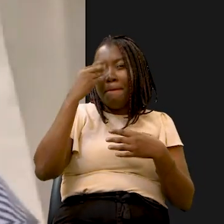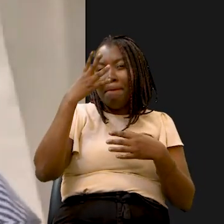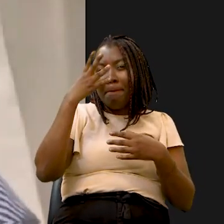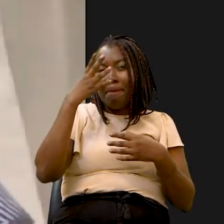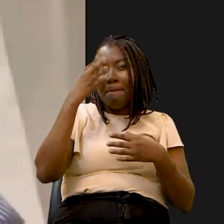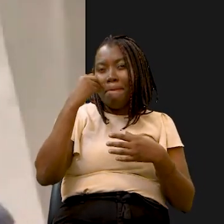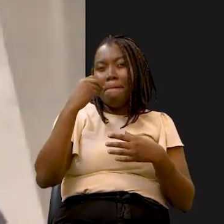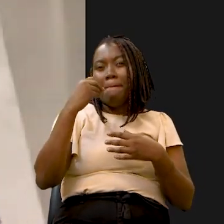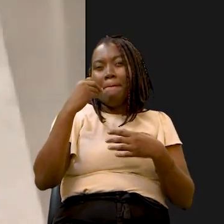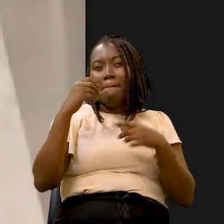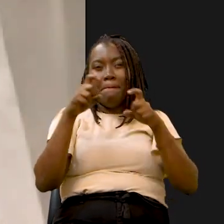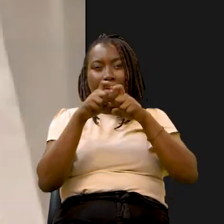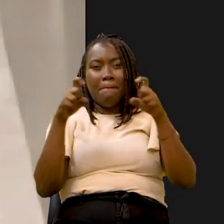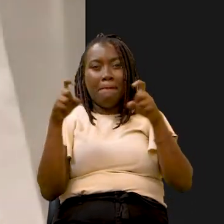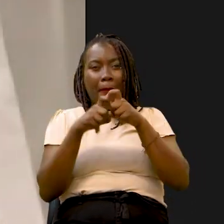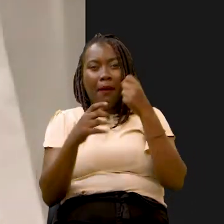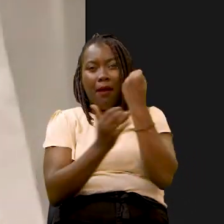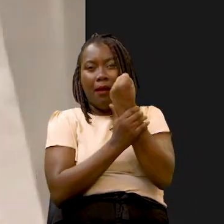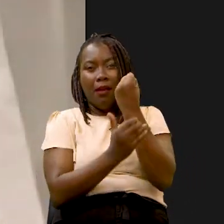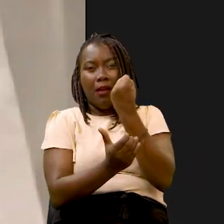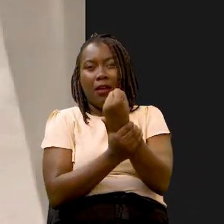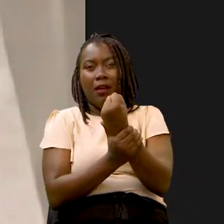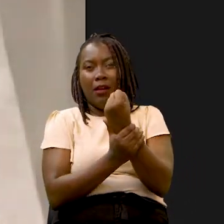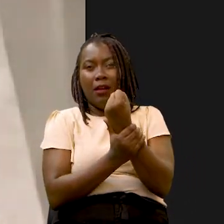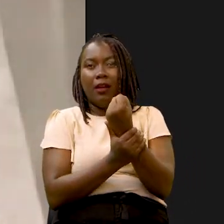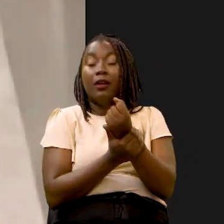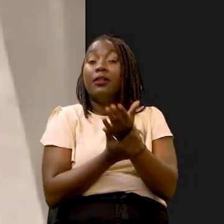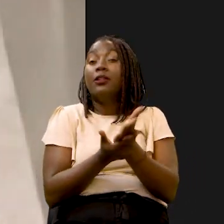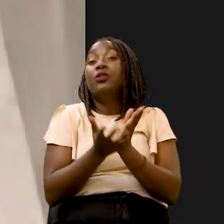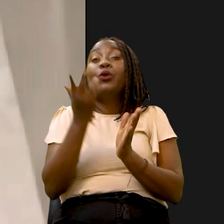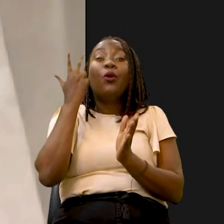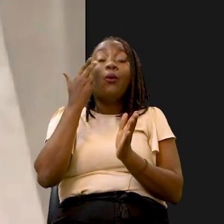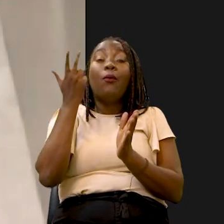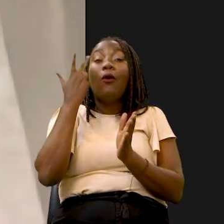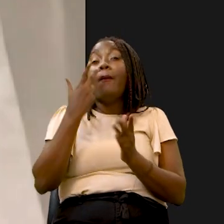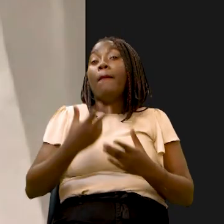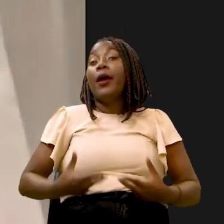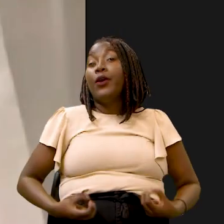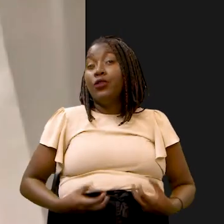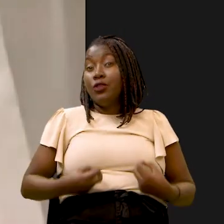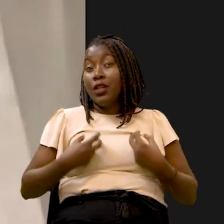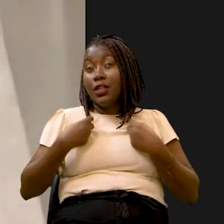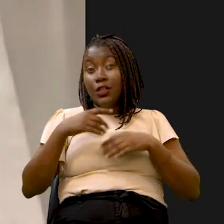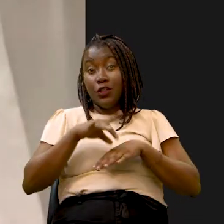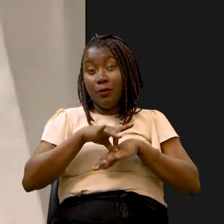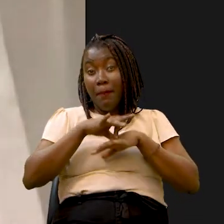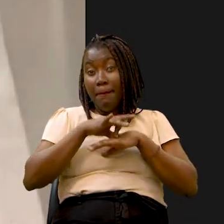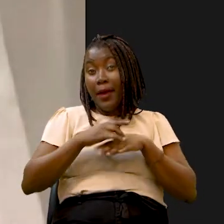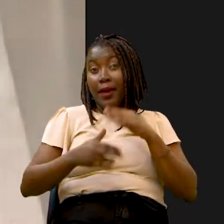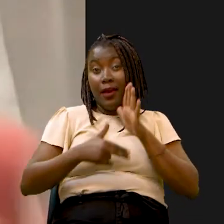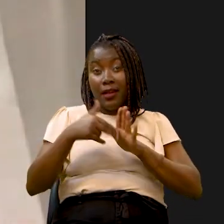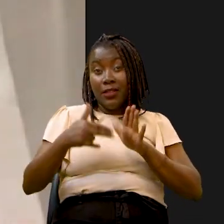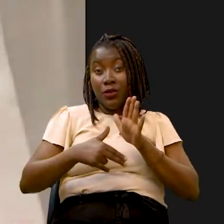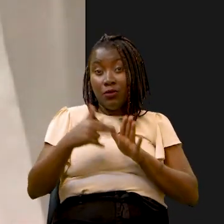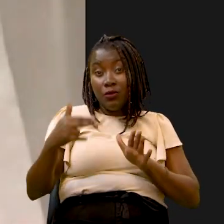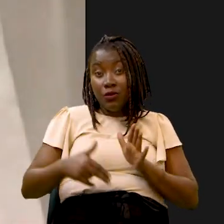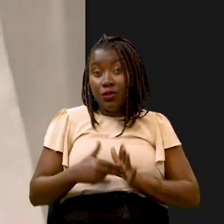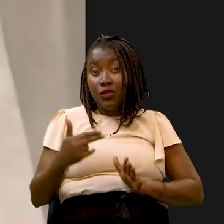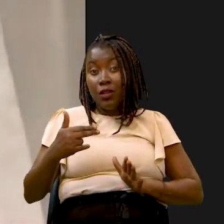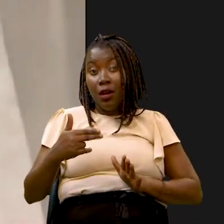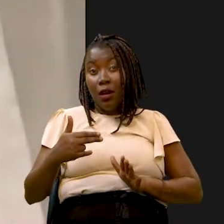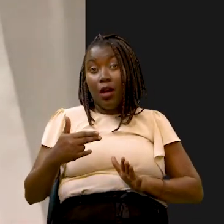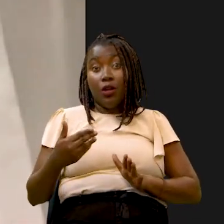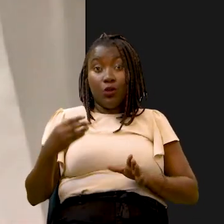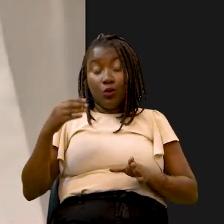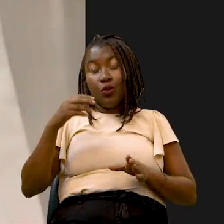de margem de segurança, margem cirúrgica de segurança, né? Então, normalmente, para o câncer de pele, a